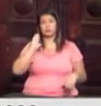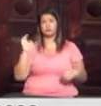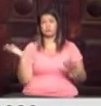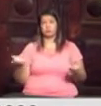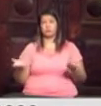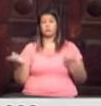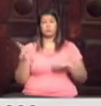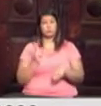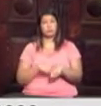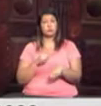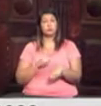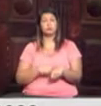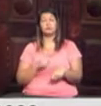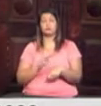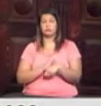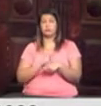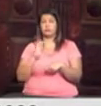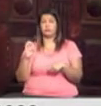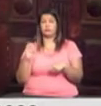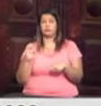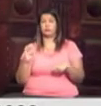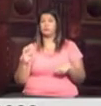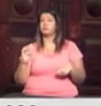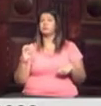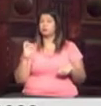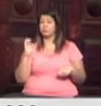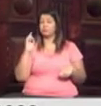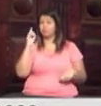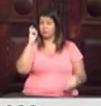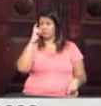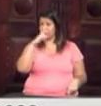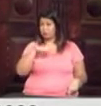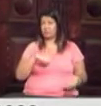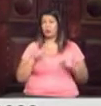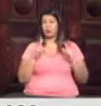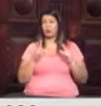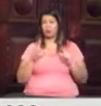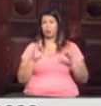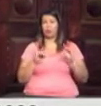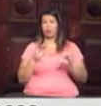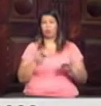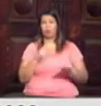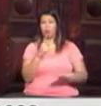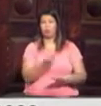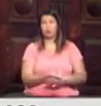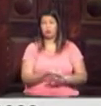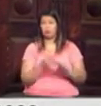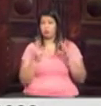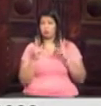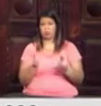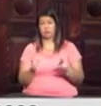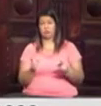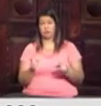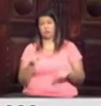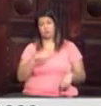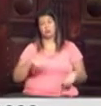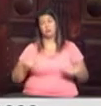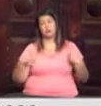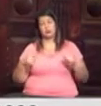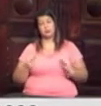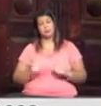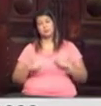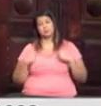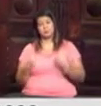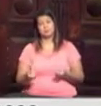nesse momento que o Estado está na lona, nós temos que agir. E é isso que vamos